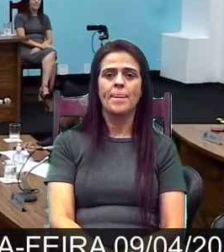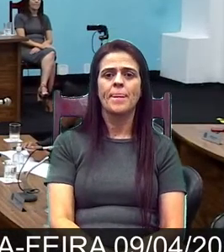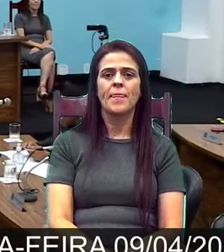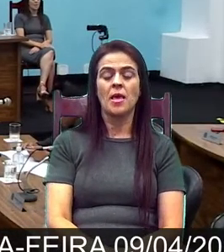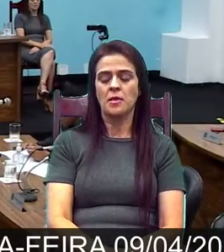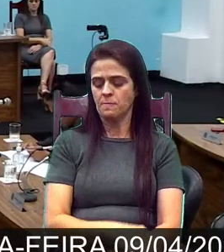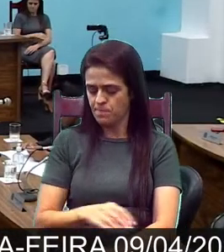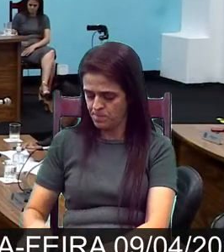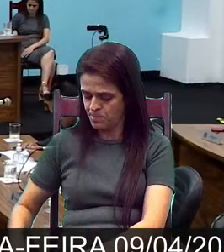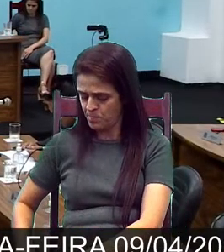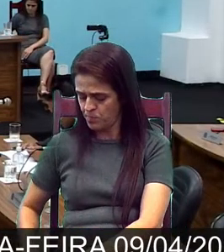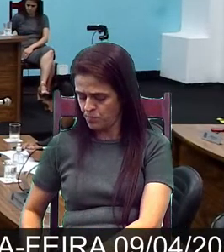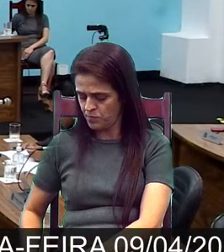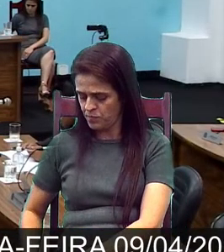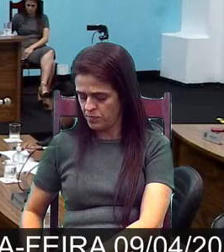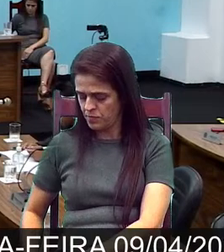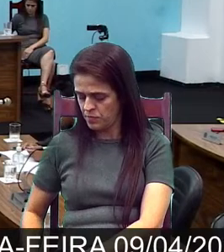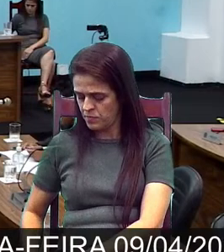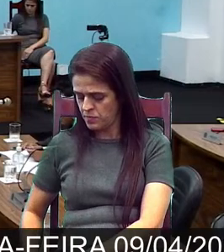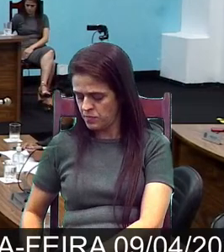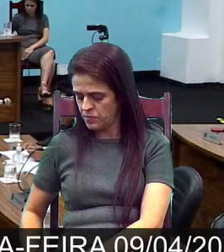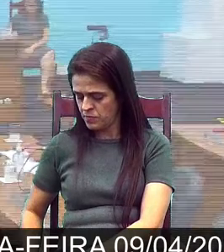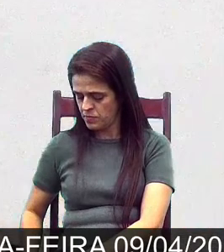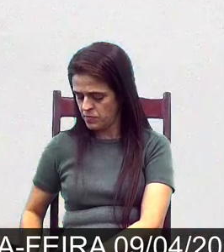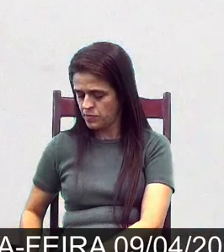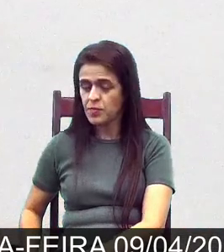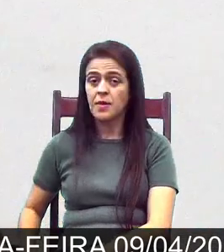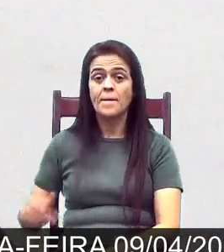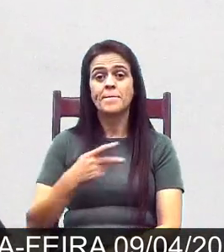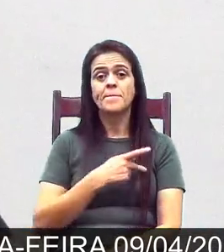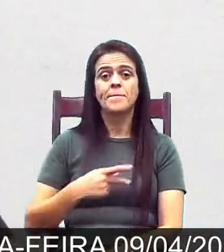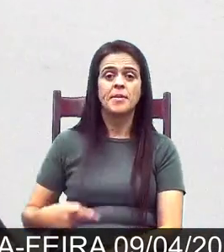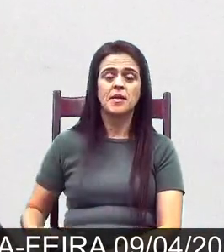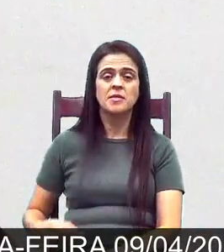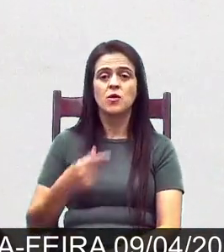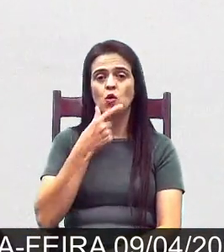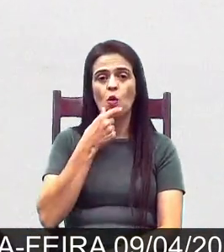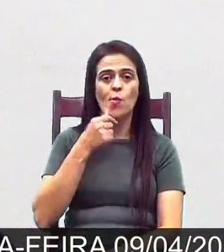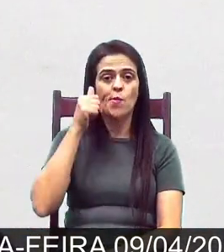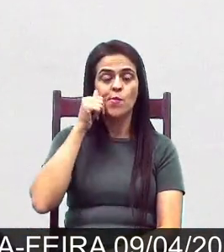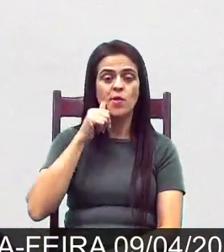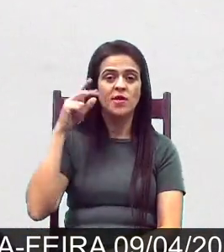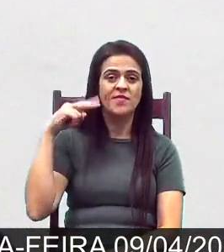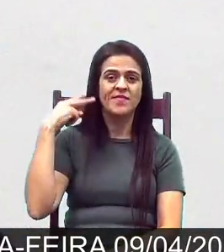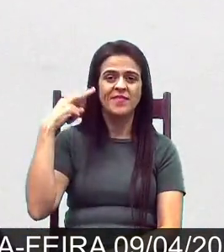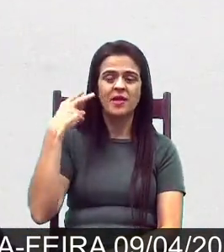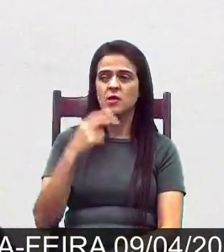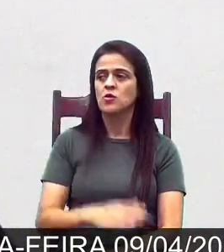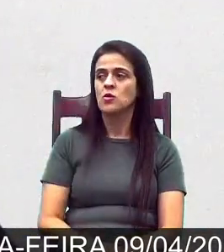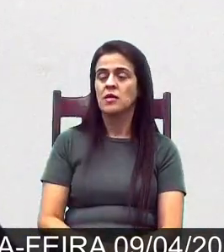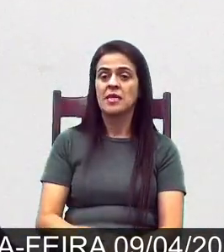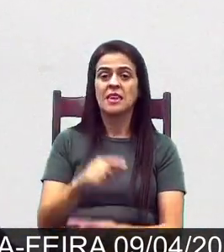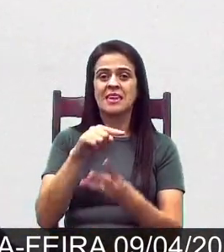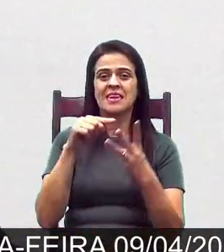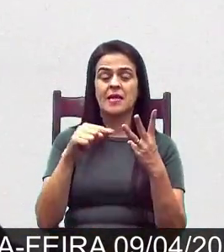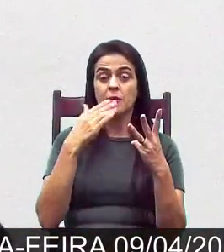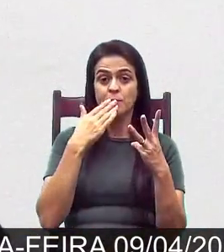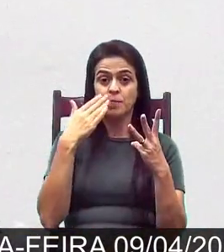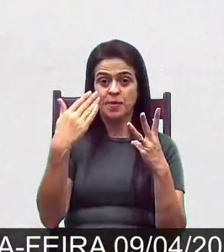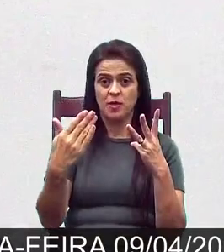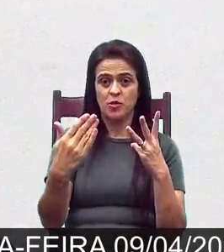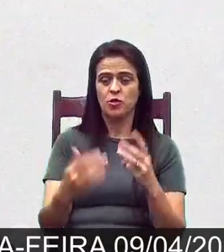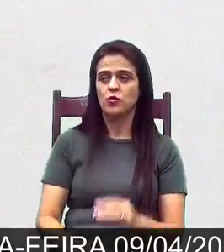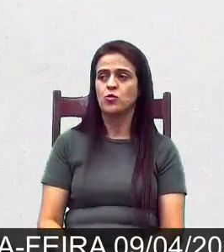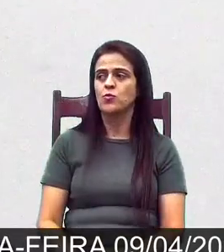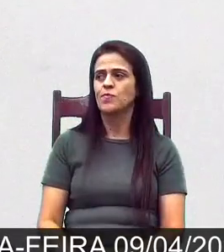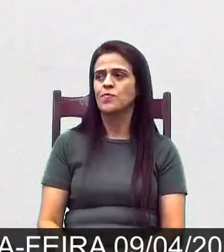Senhor presidente, mesa diretora, nobres amigos vereadores, vereadora, público presente, são três requerimentos nessa